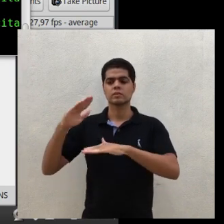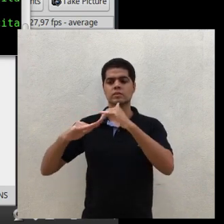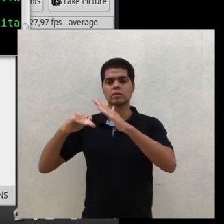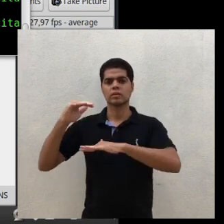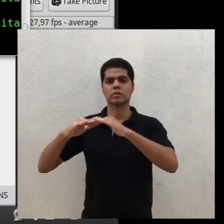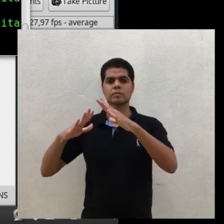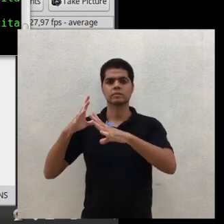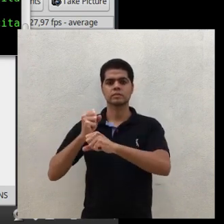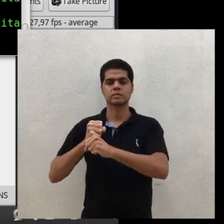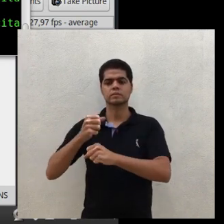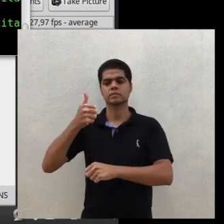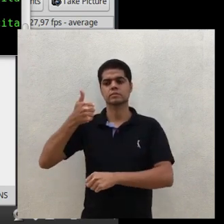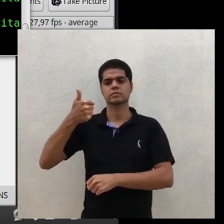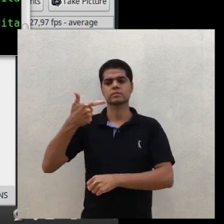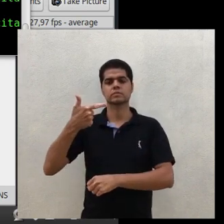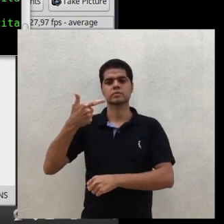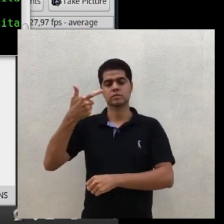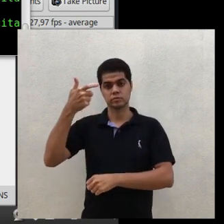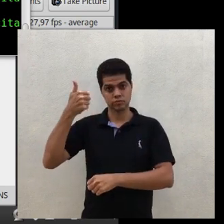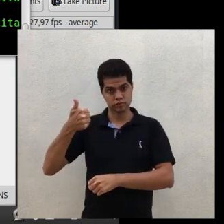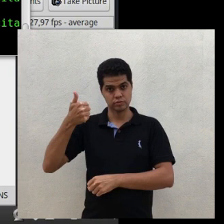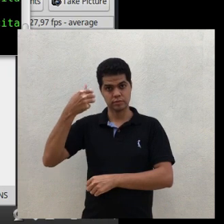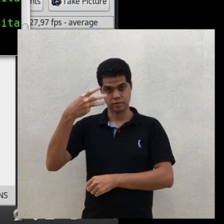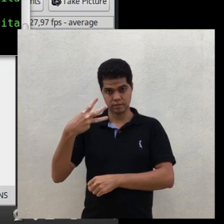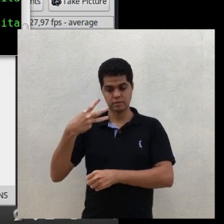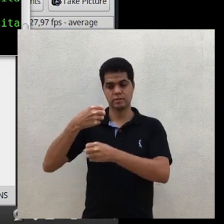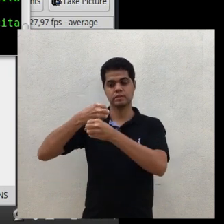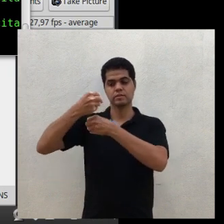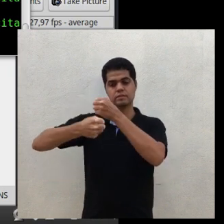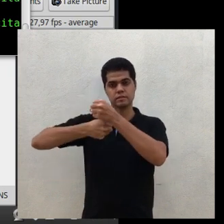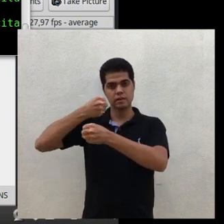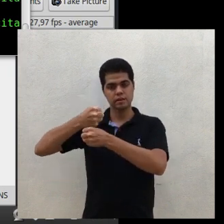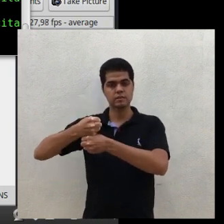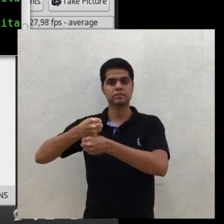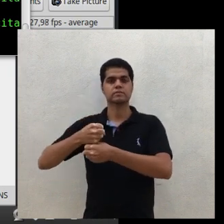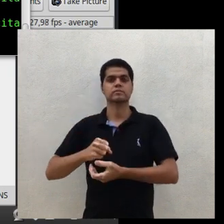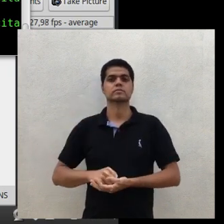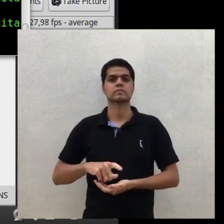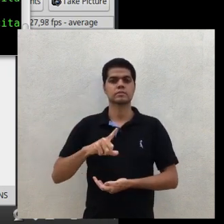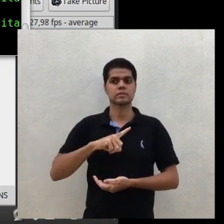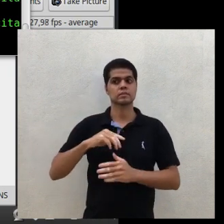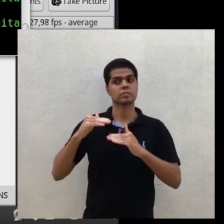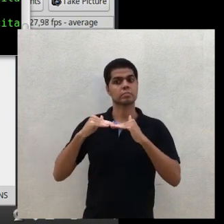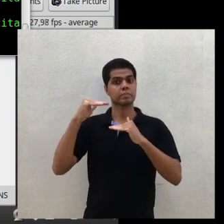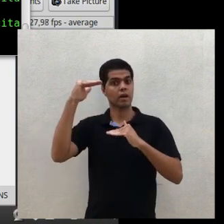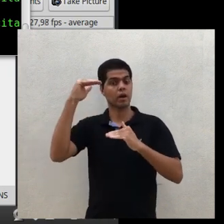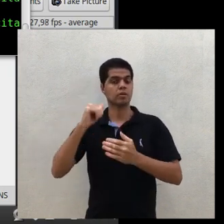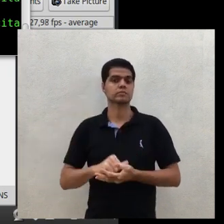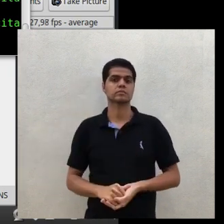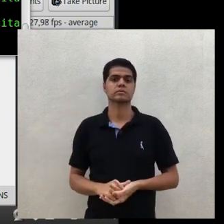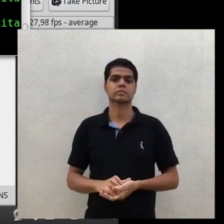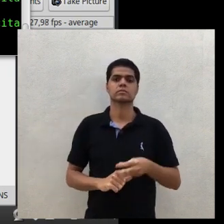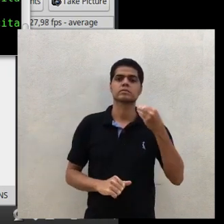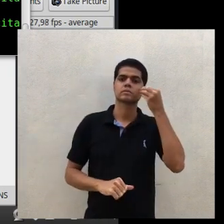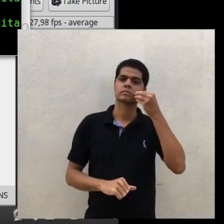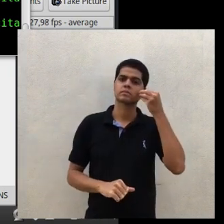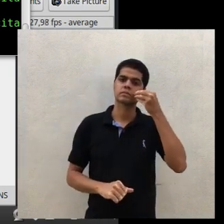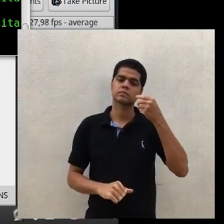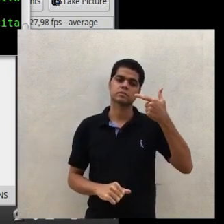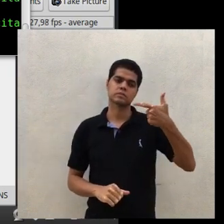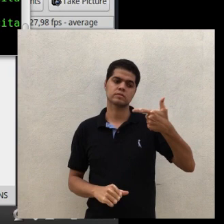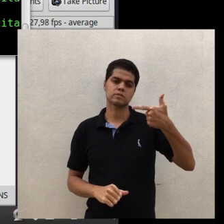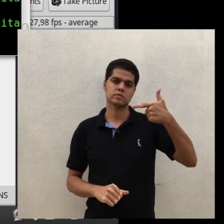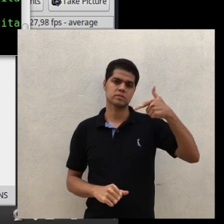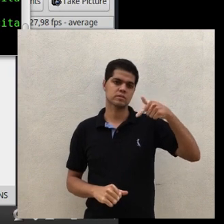de 13 anos, né, que cai aqui no azul, considerado aqui alta, e uma experiência